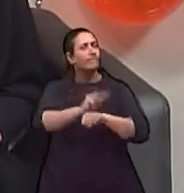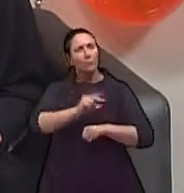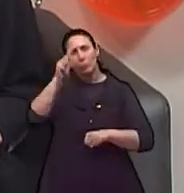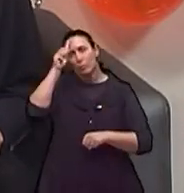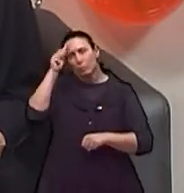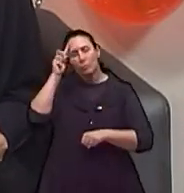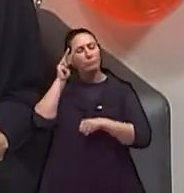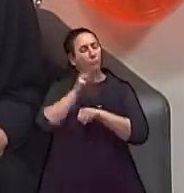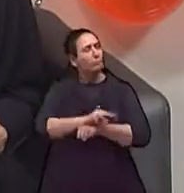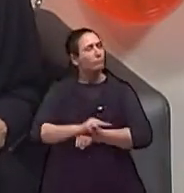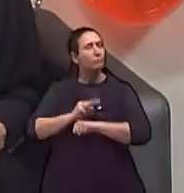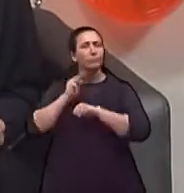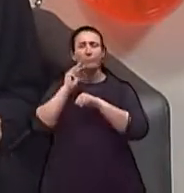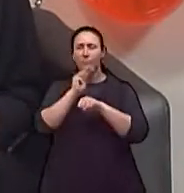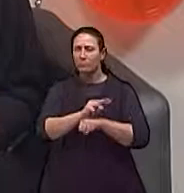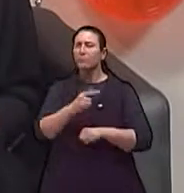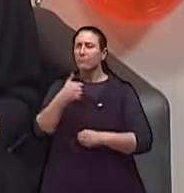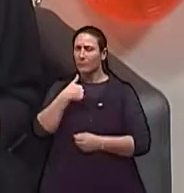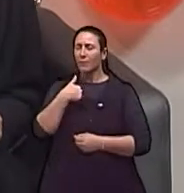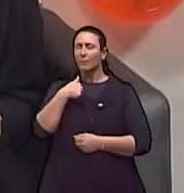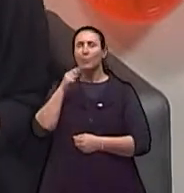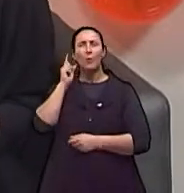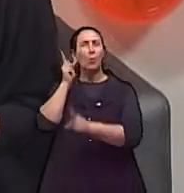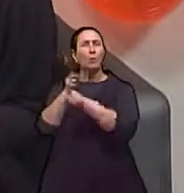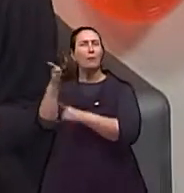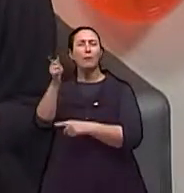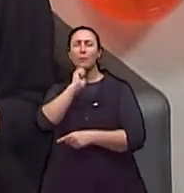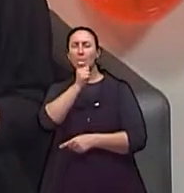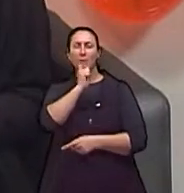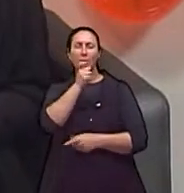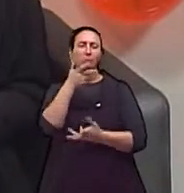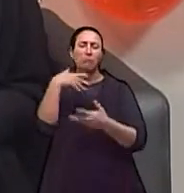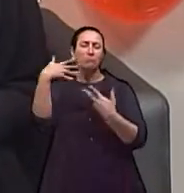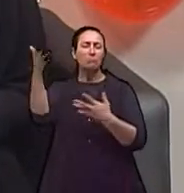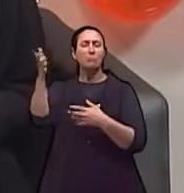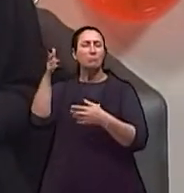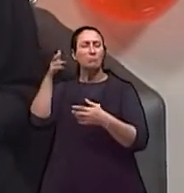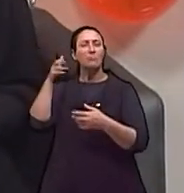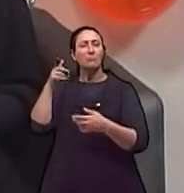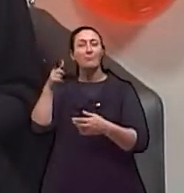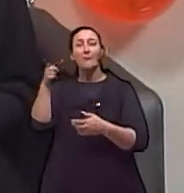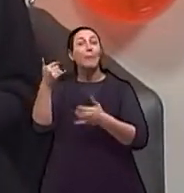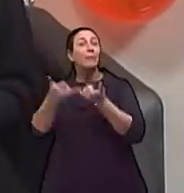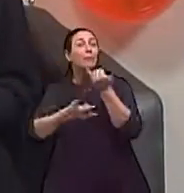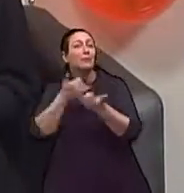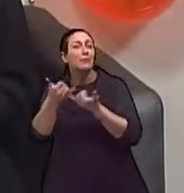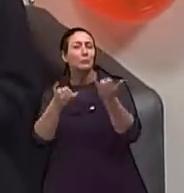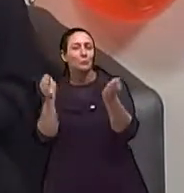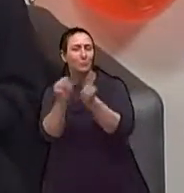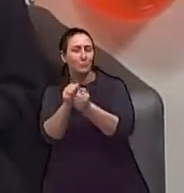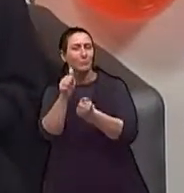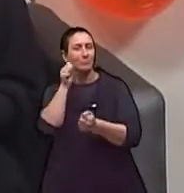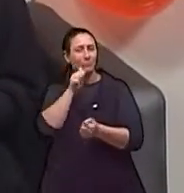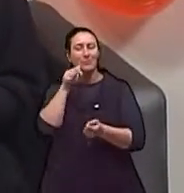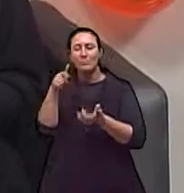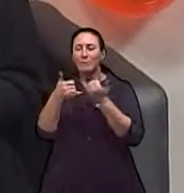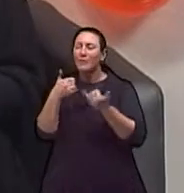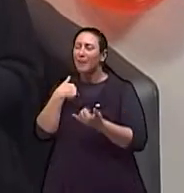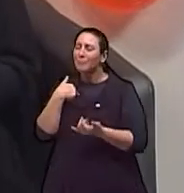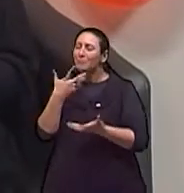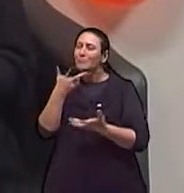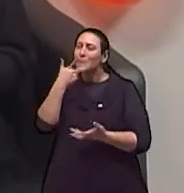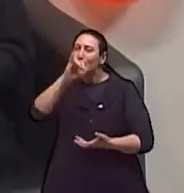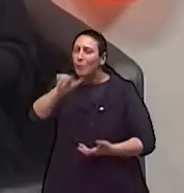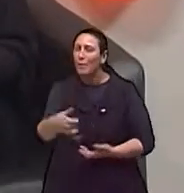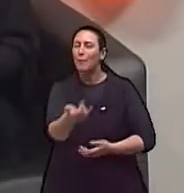ela tive oportunidade de vê-lo numa numa reportagem ele brincando com ela e é s sobre isso que eu quero pegar agora